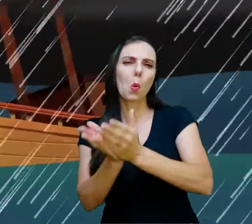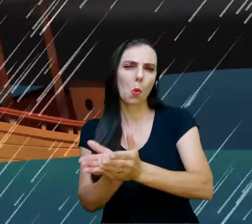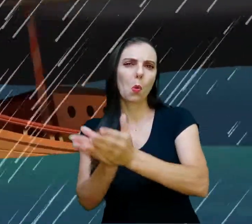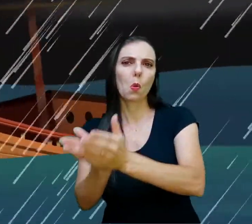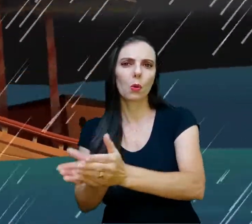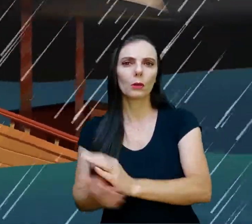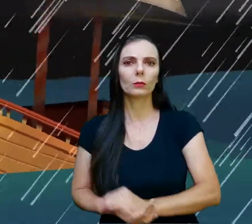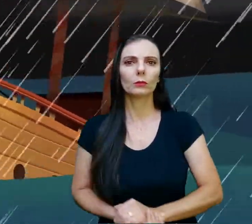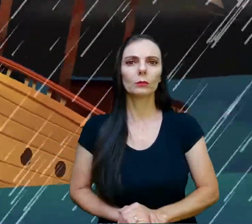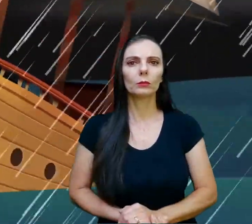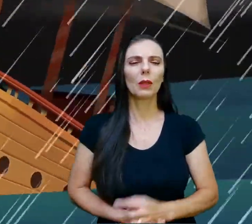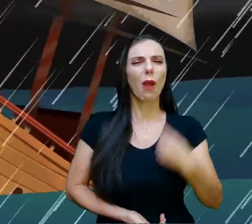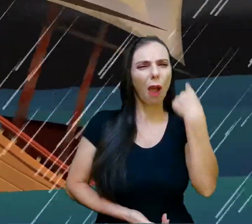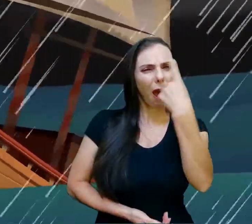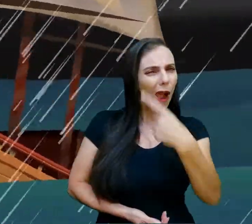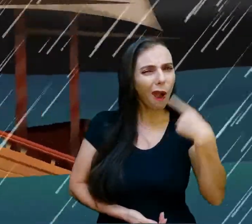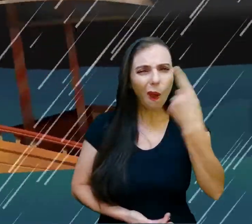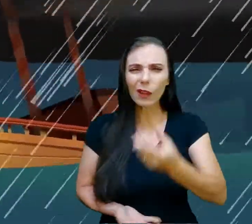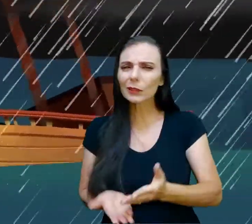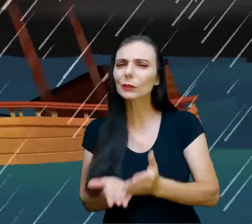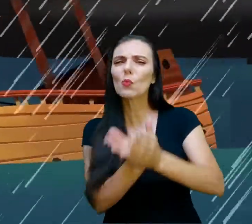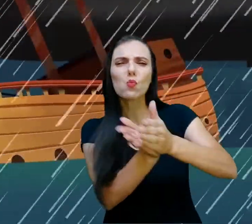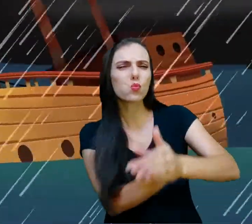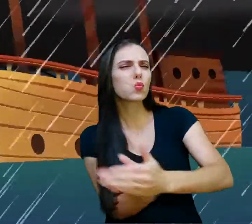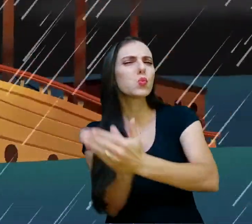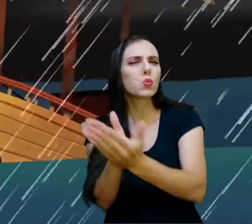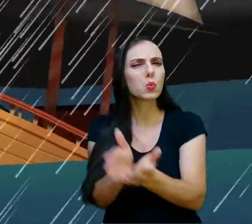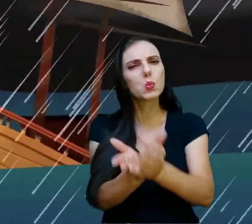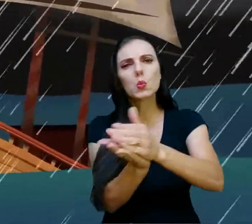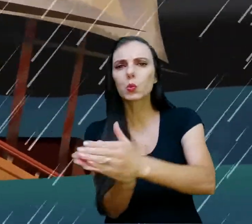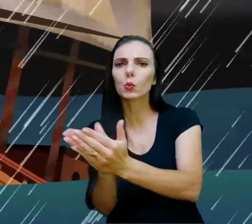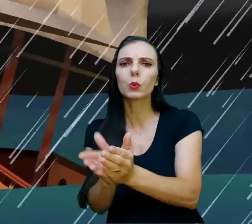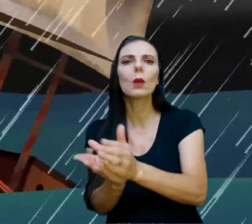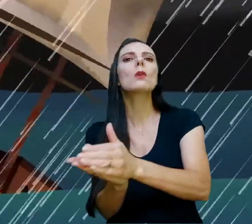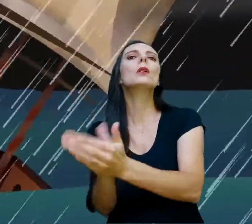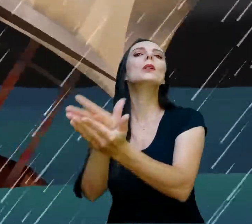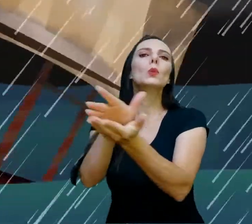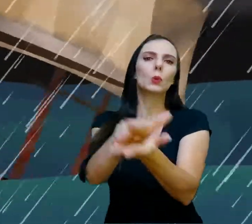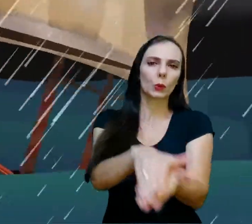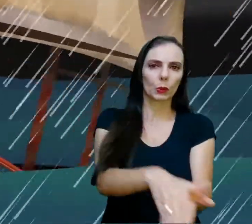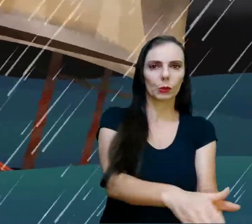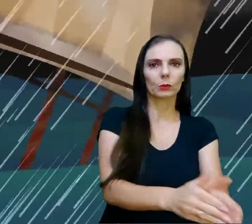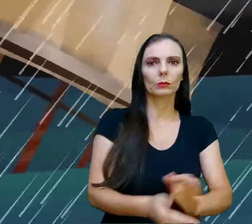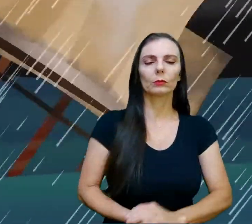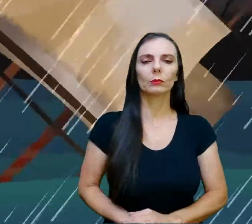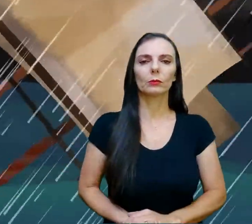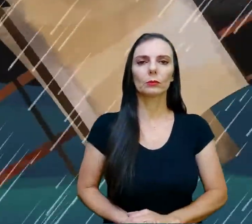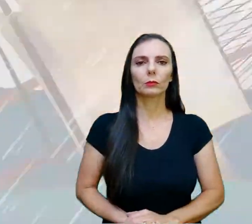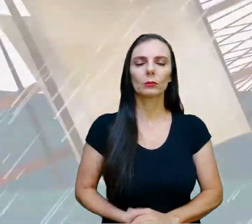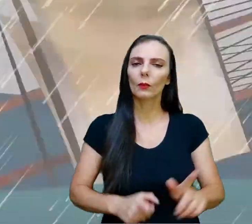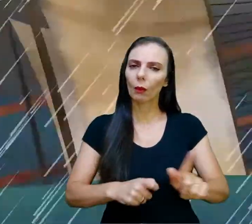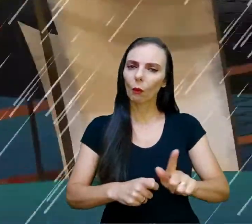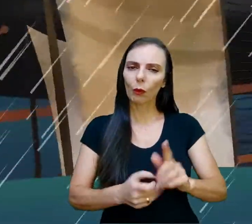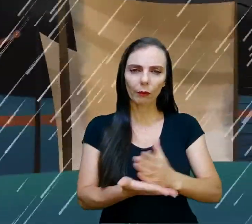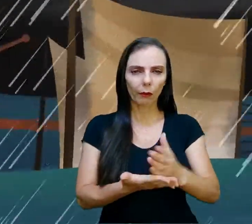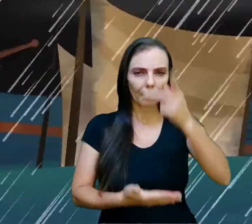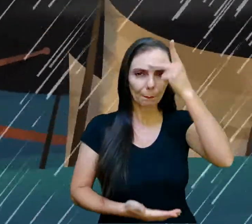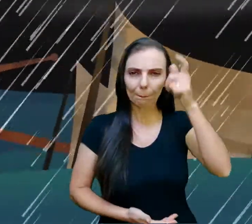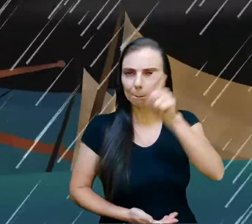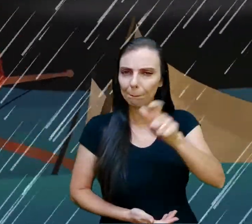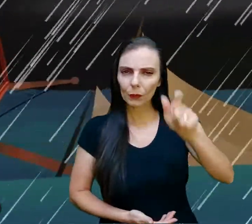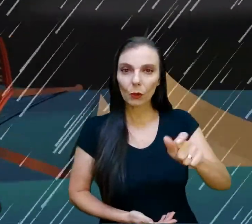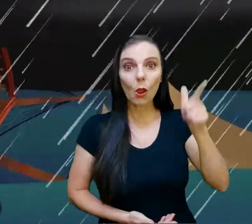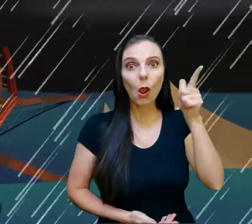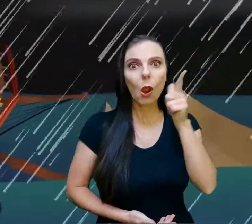trovão atingiu o navio, e depois de enfrentar ondas enormes por algumas horas, o barco virou. Gulliver